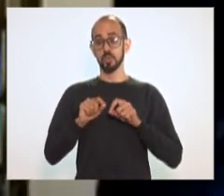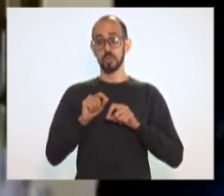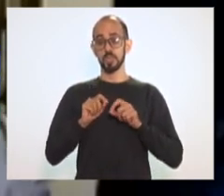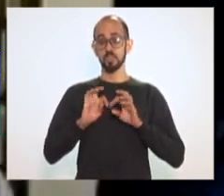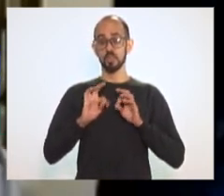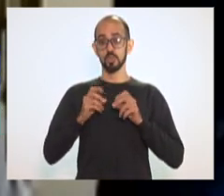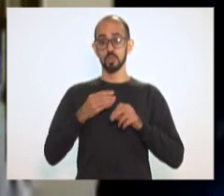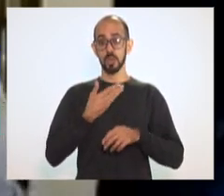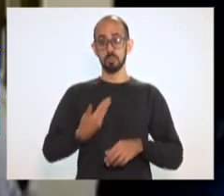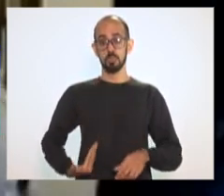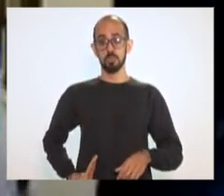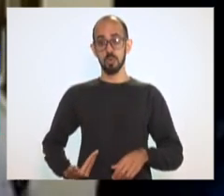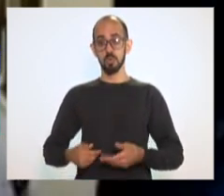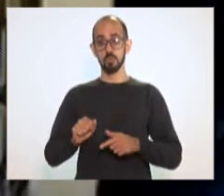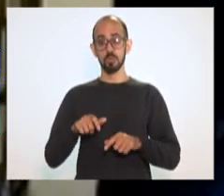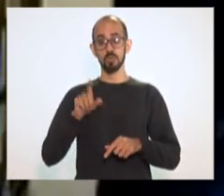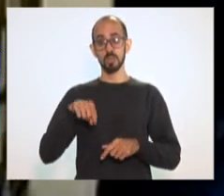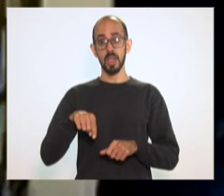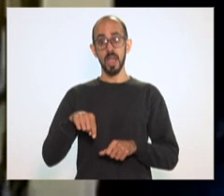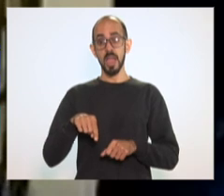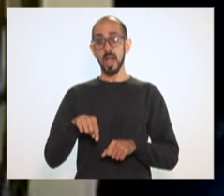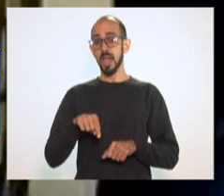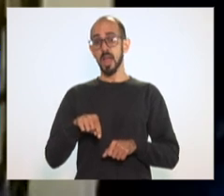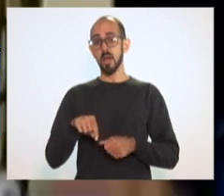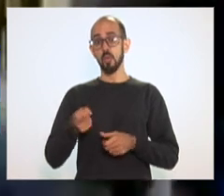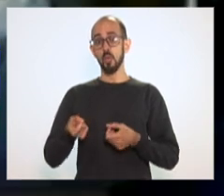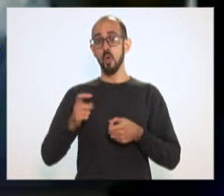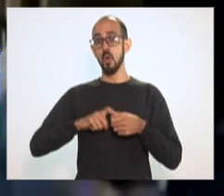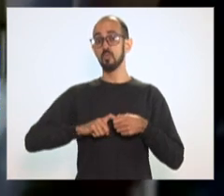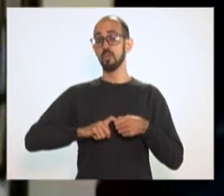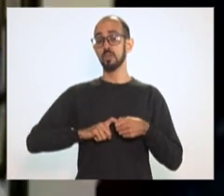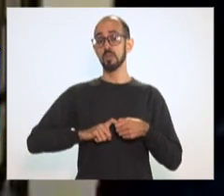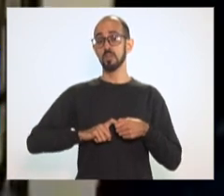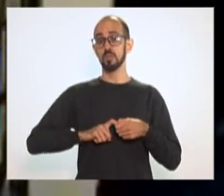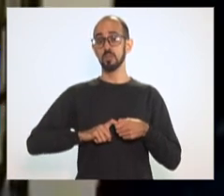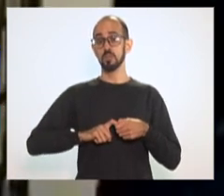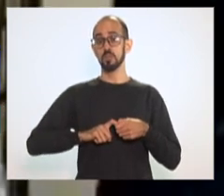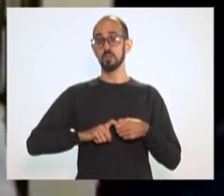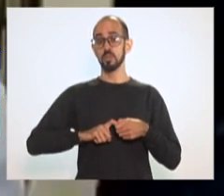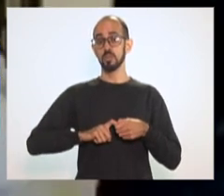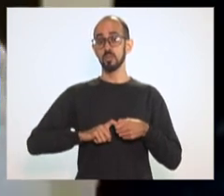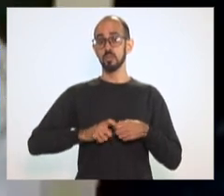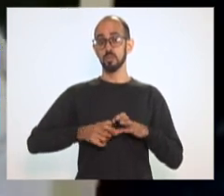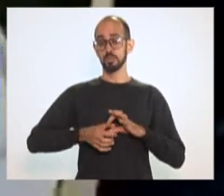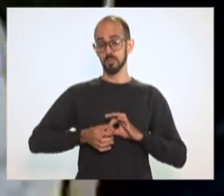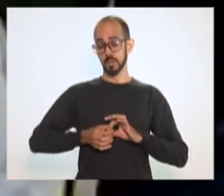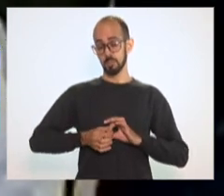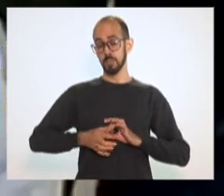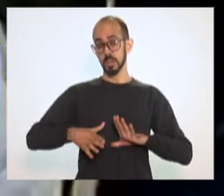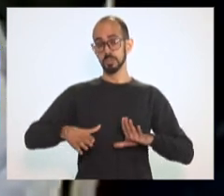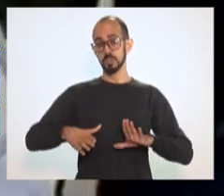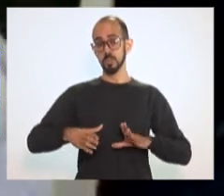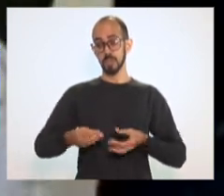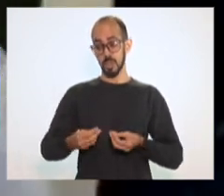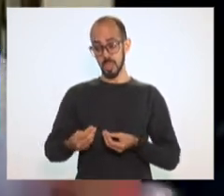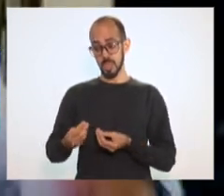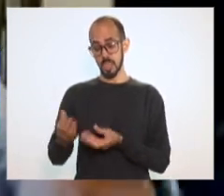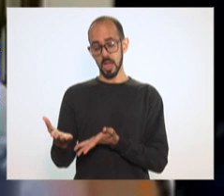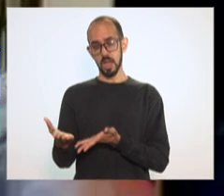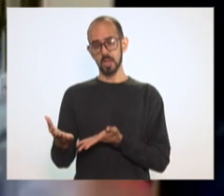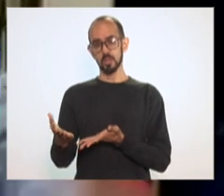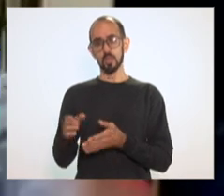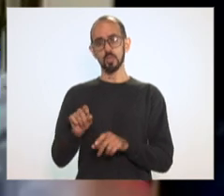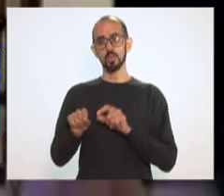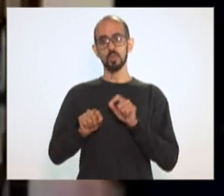é público através de uma concessão esta concessão ela praticamente é dada através